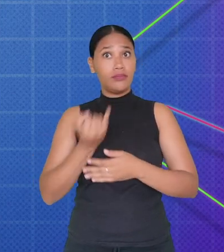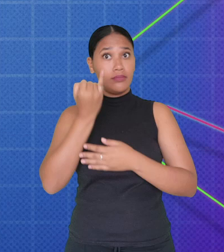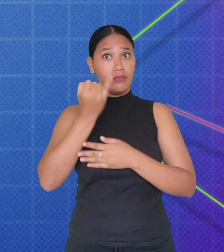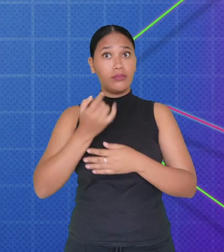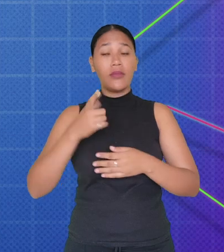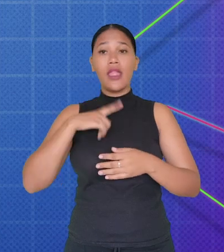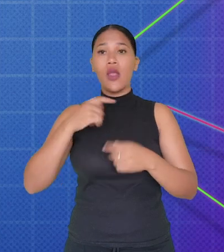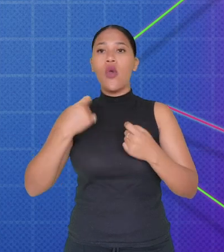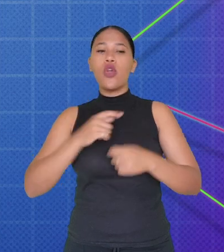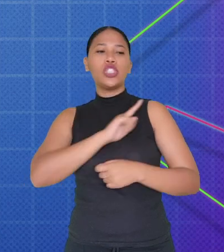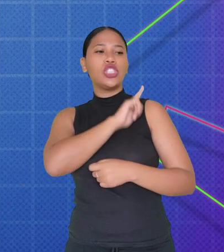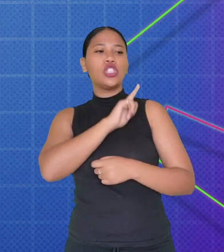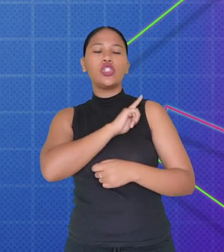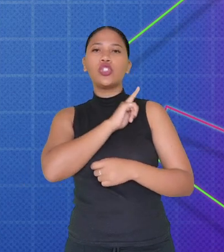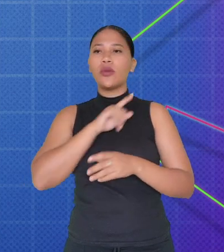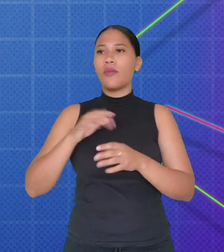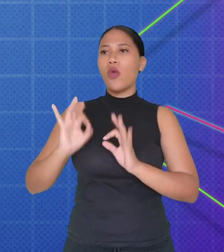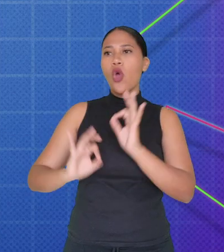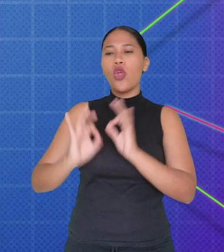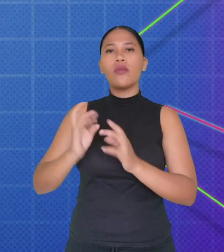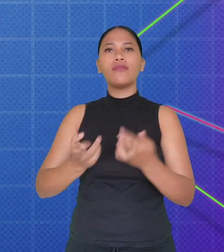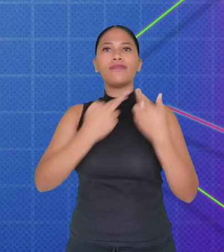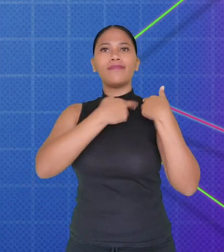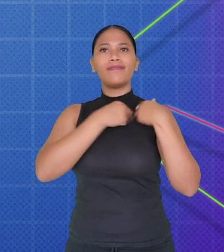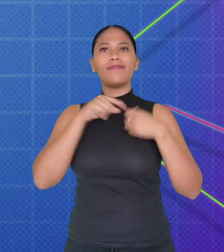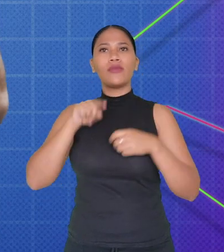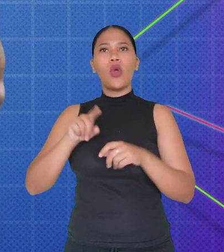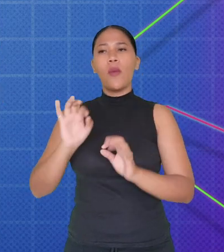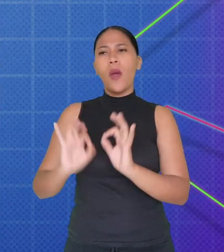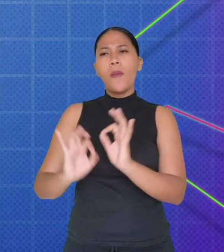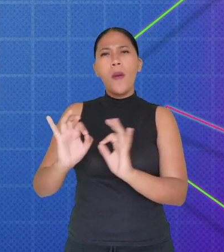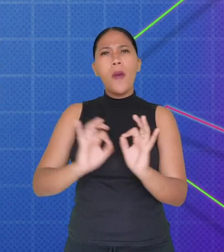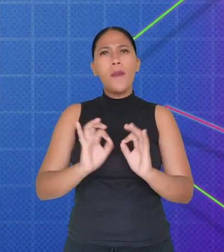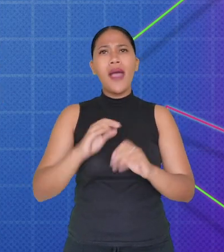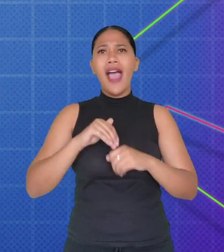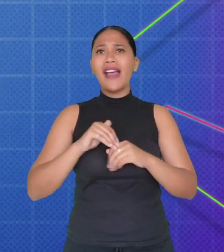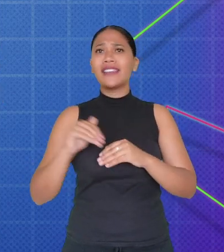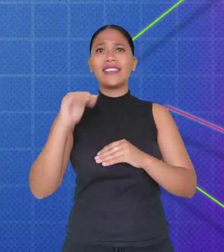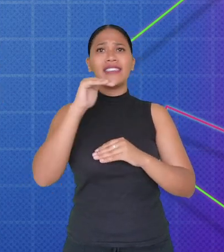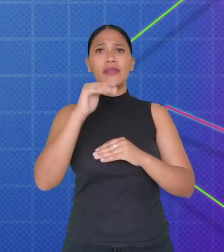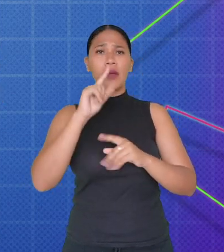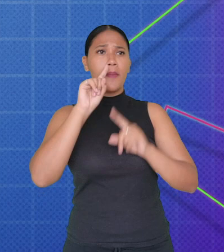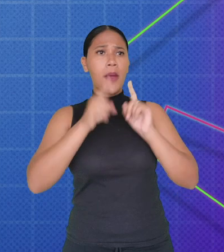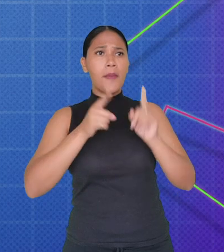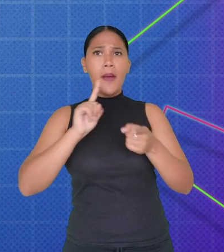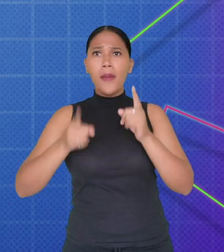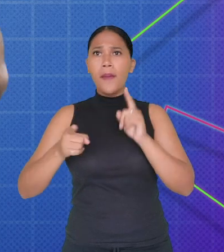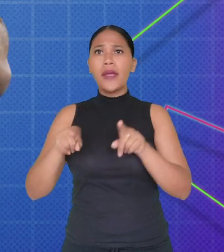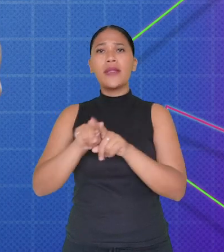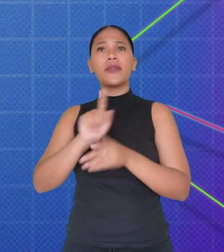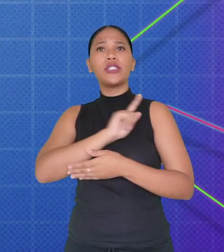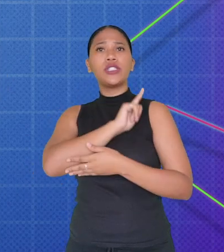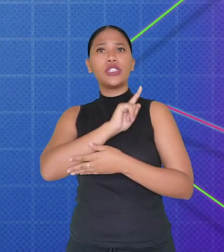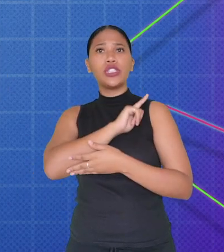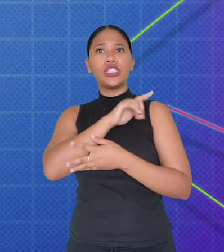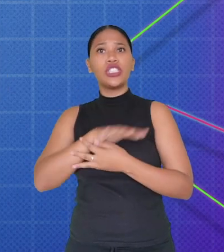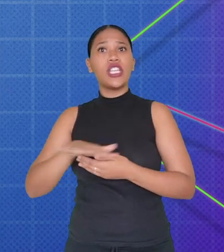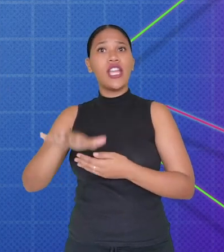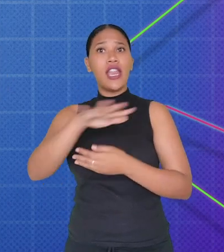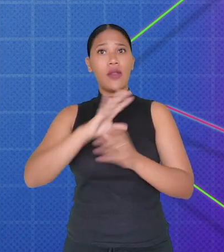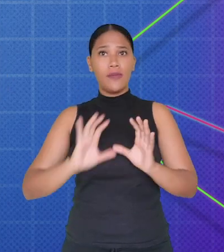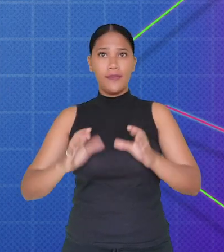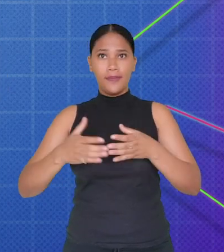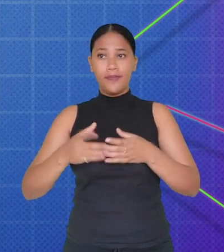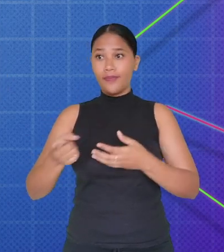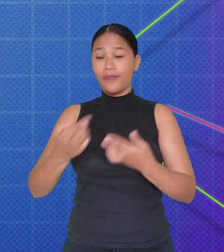é fundamental contar com o gestor e produtor que atuam um papel acima do game Design na designação de tarefas e no gerenciamento